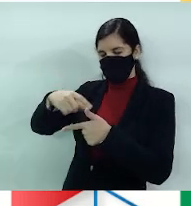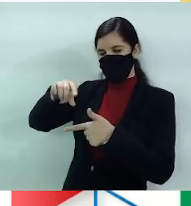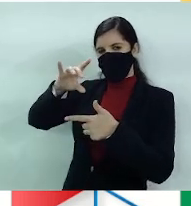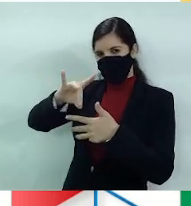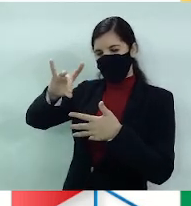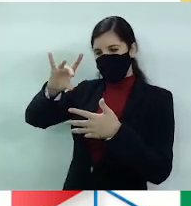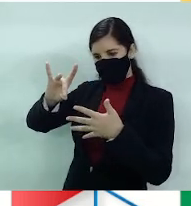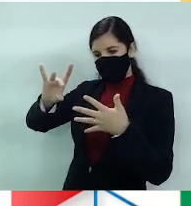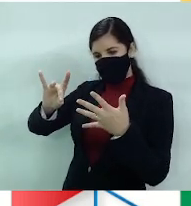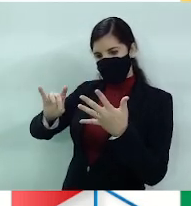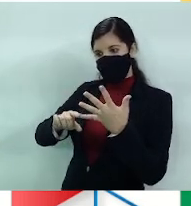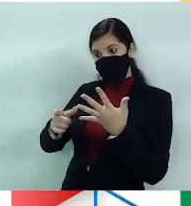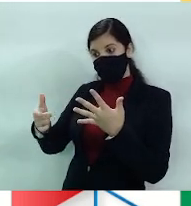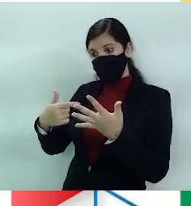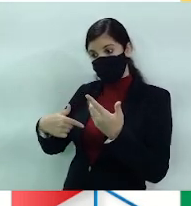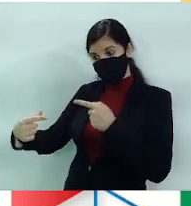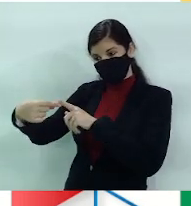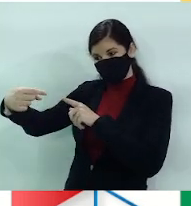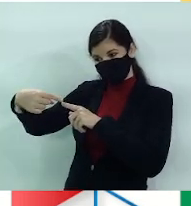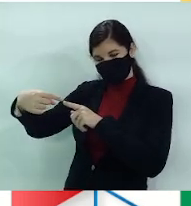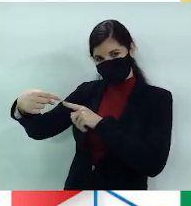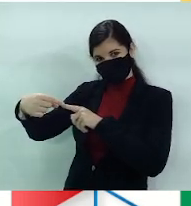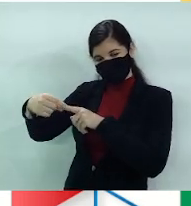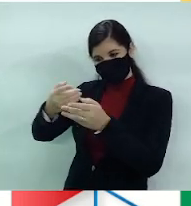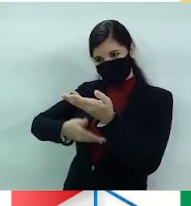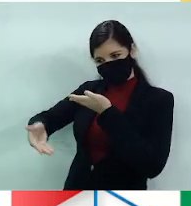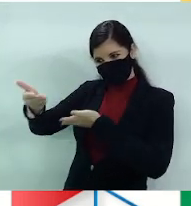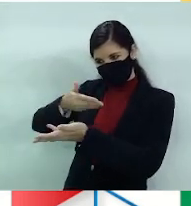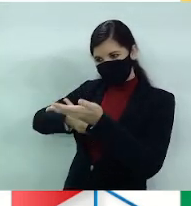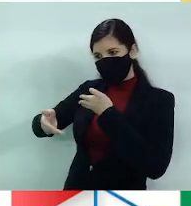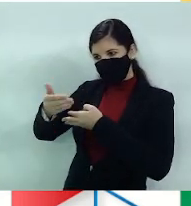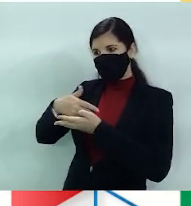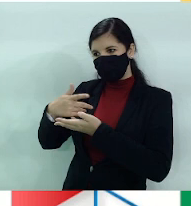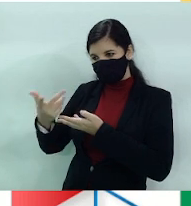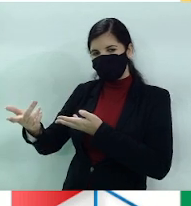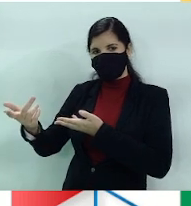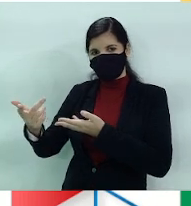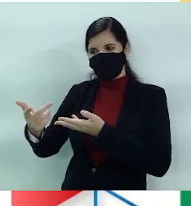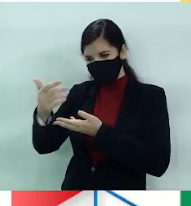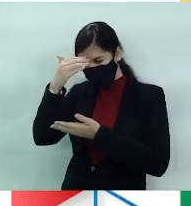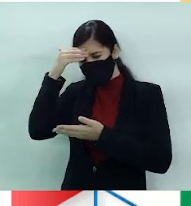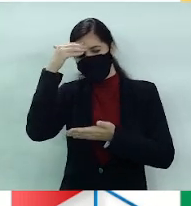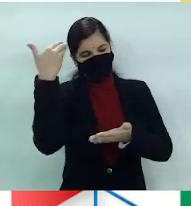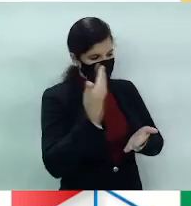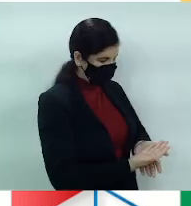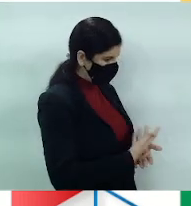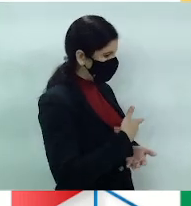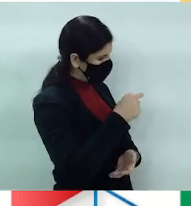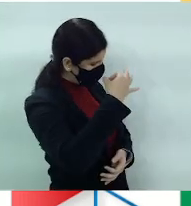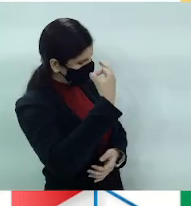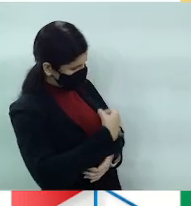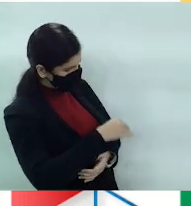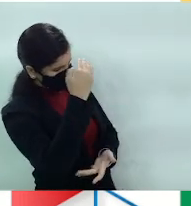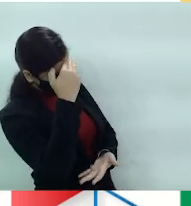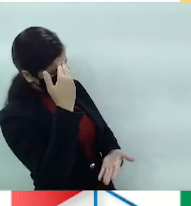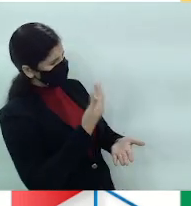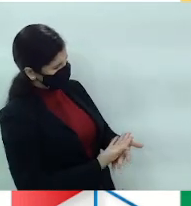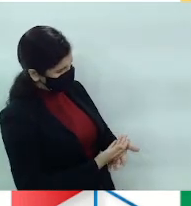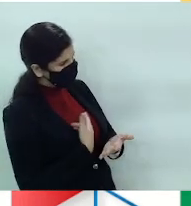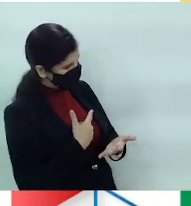e interesses em comum para que alguém compre a sua ideia. Ela tem que entender como